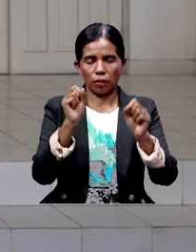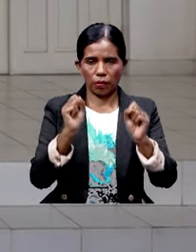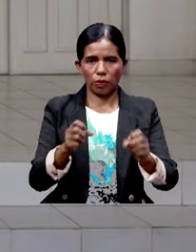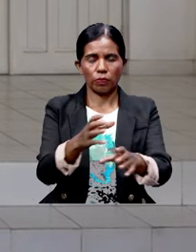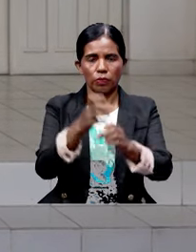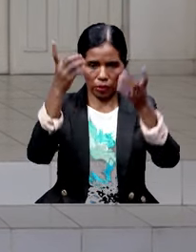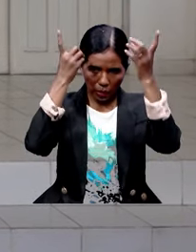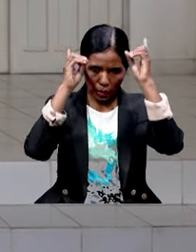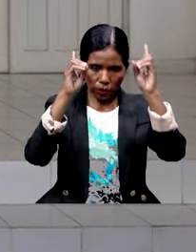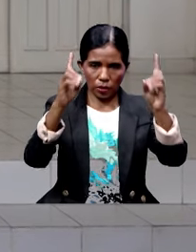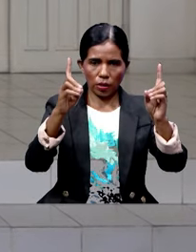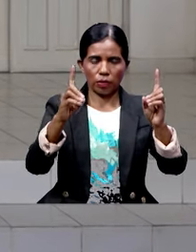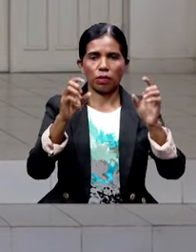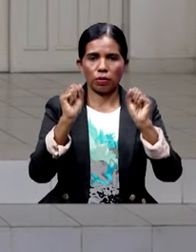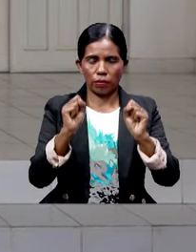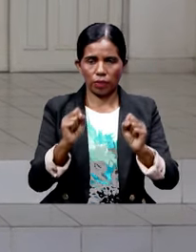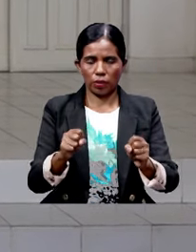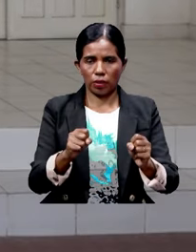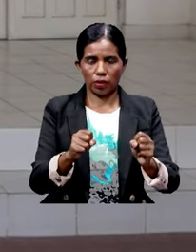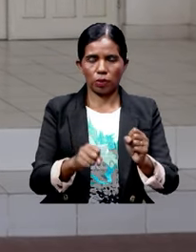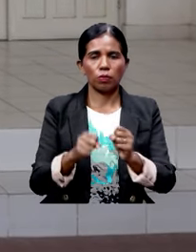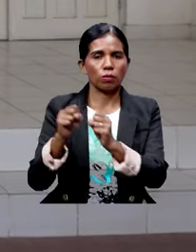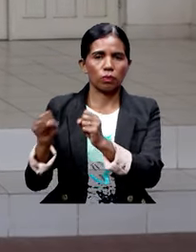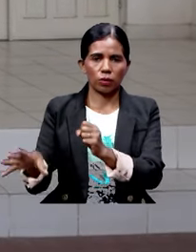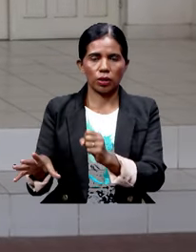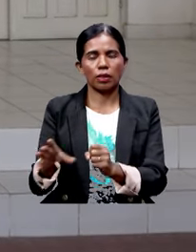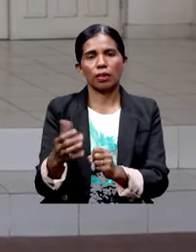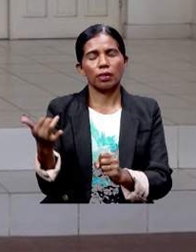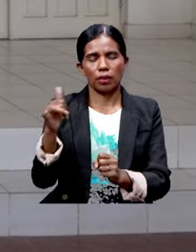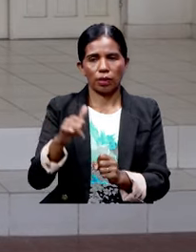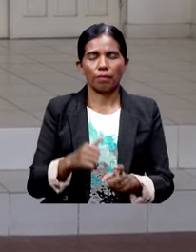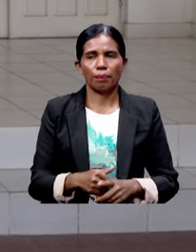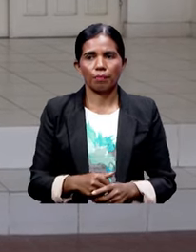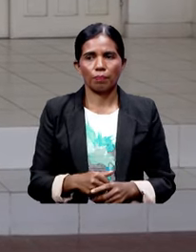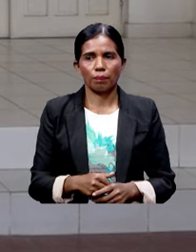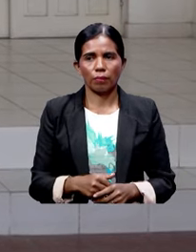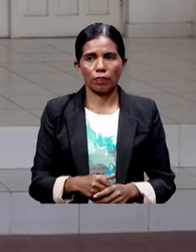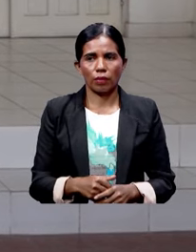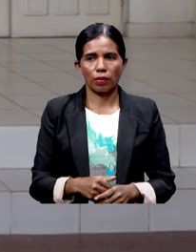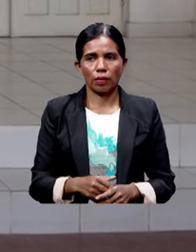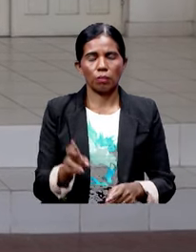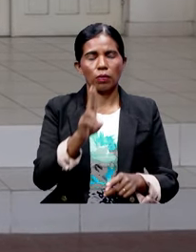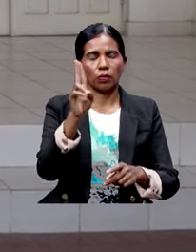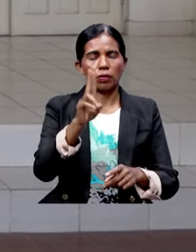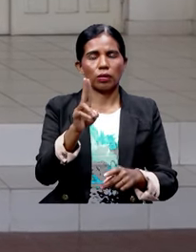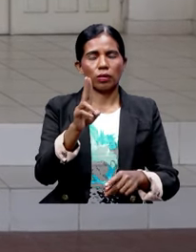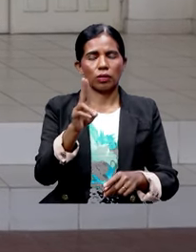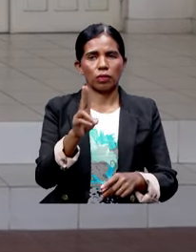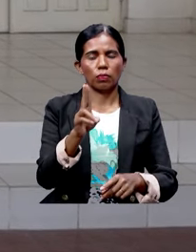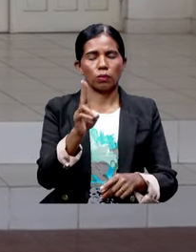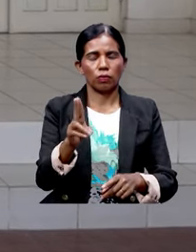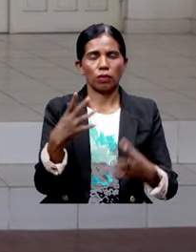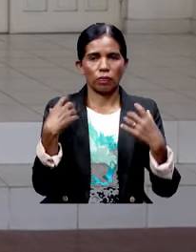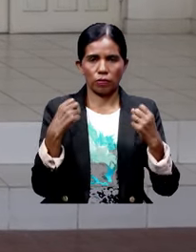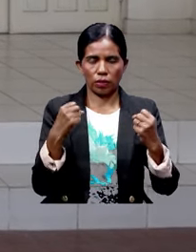foti decision atu liberta sira atu saun sir ne hotu ida nemak uza forsa. Usa força.